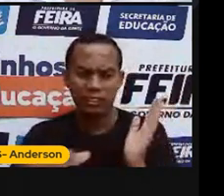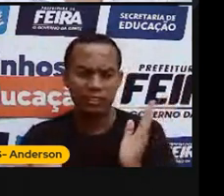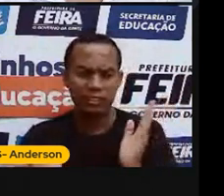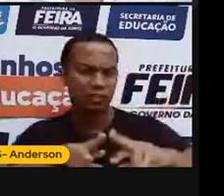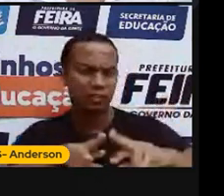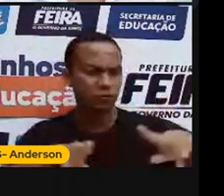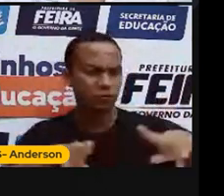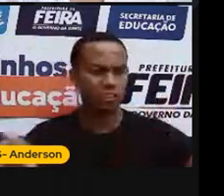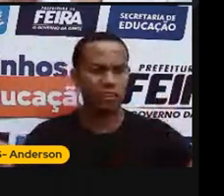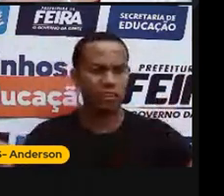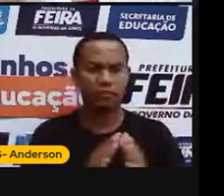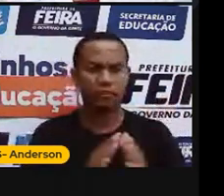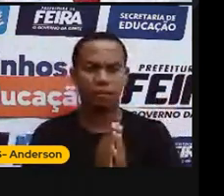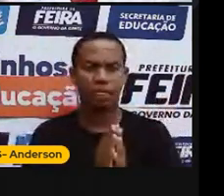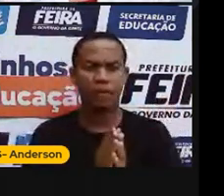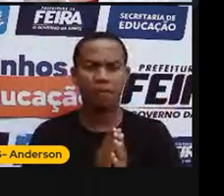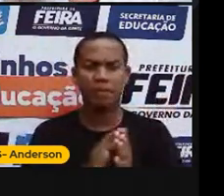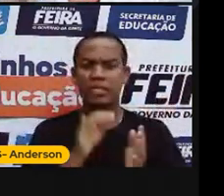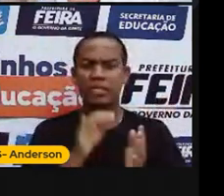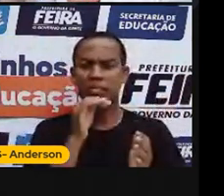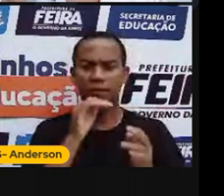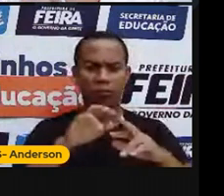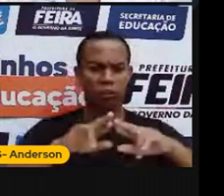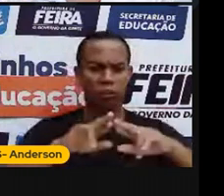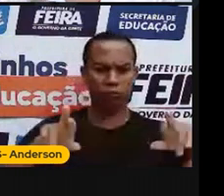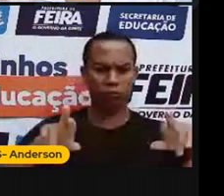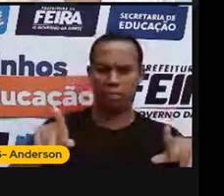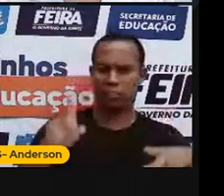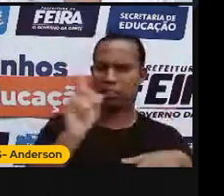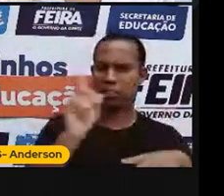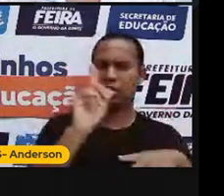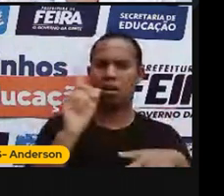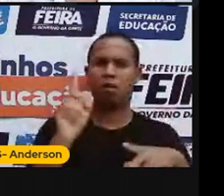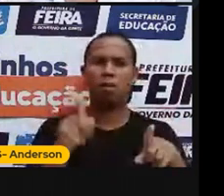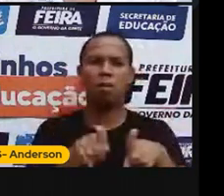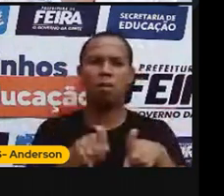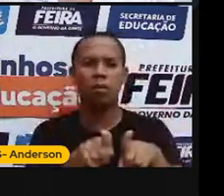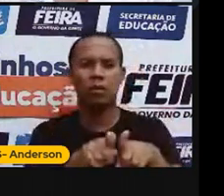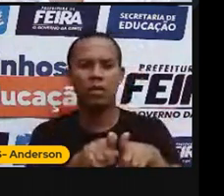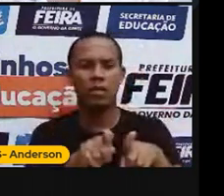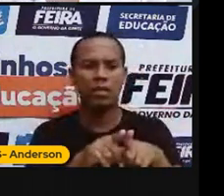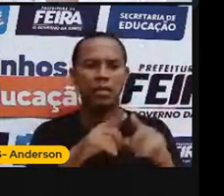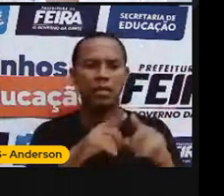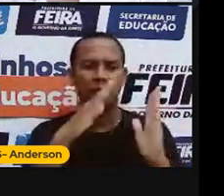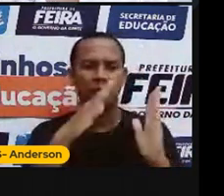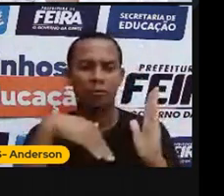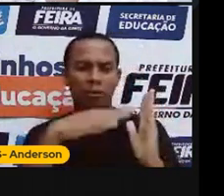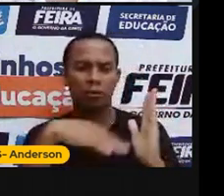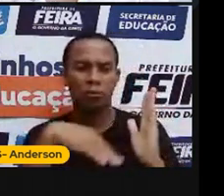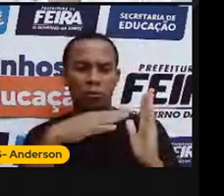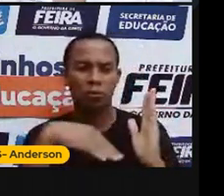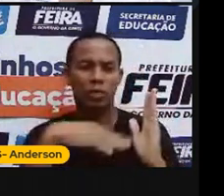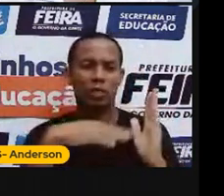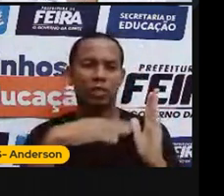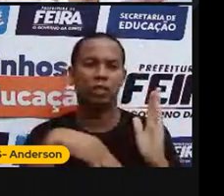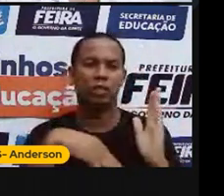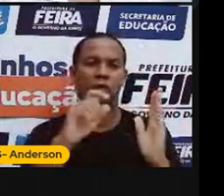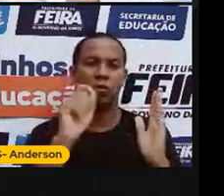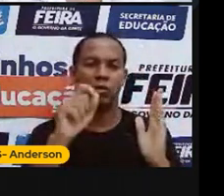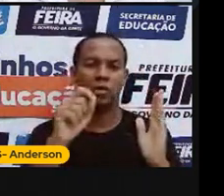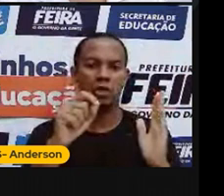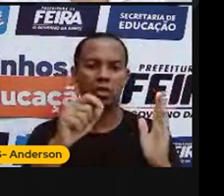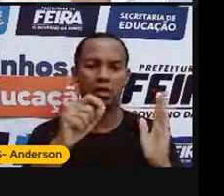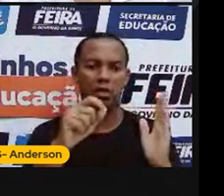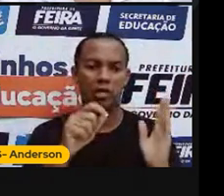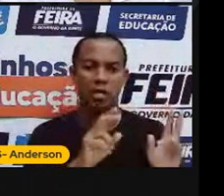adultos. Né? Não que não dê para diferenciar uma criança de um adulto, mas para que as pinturas que os adultos carregam não